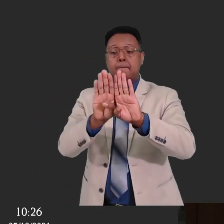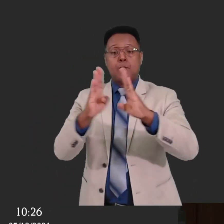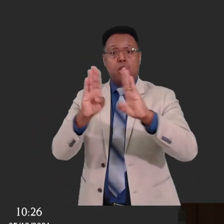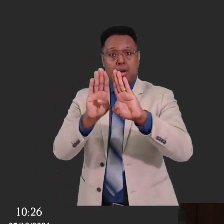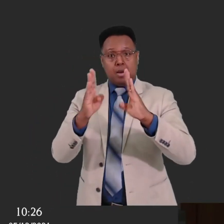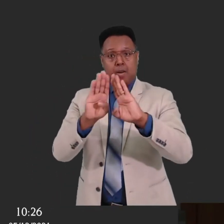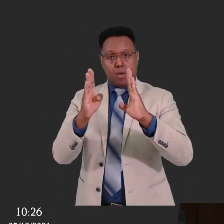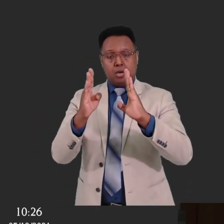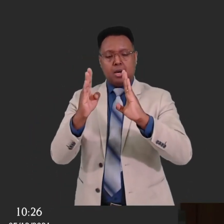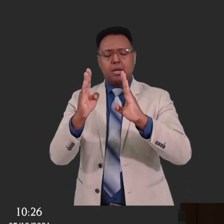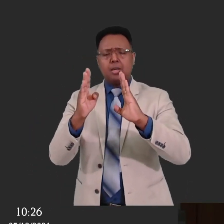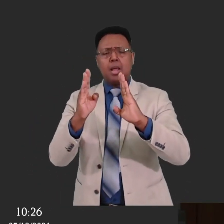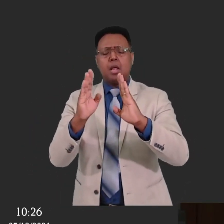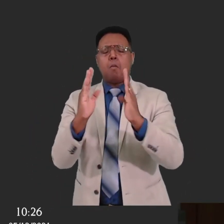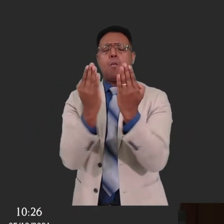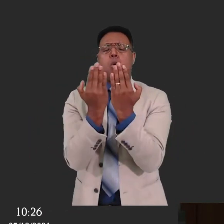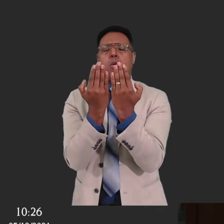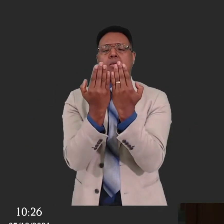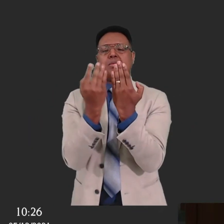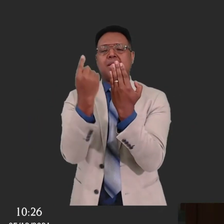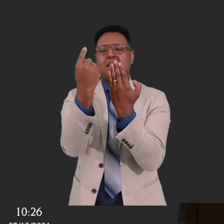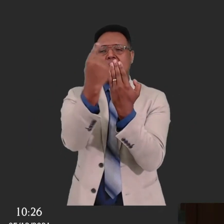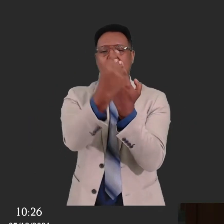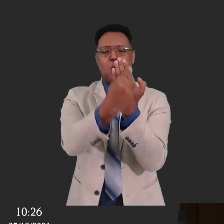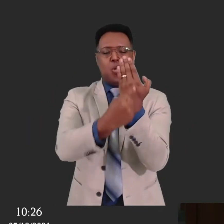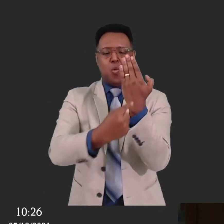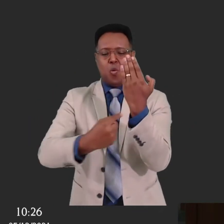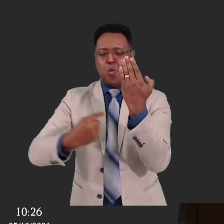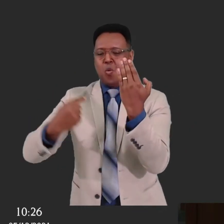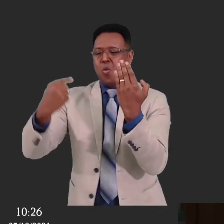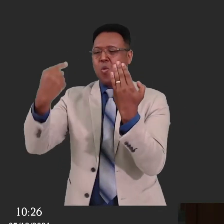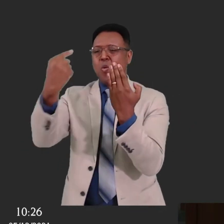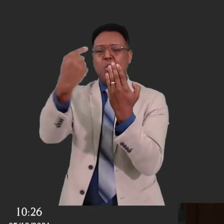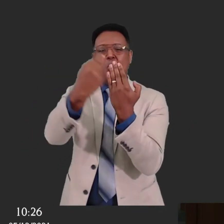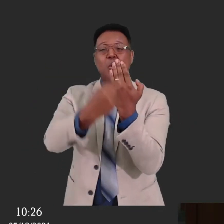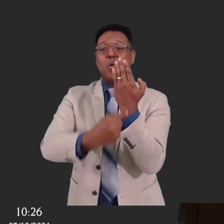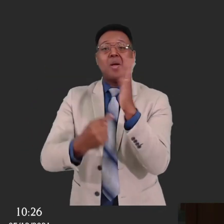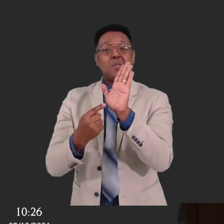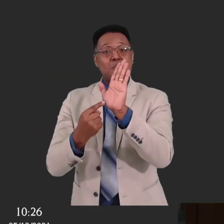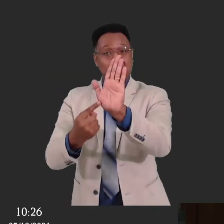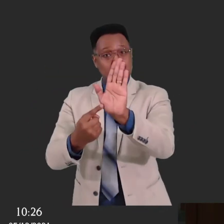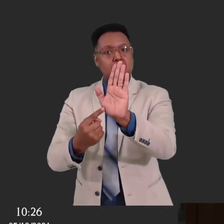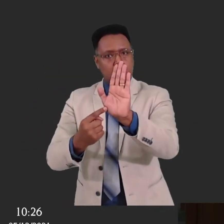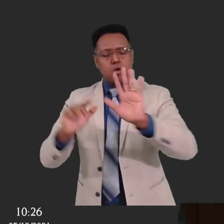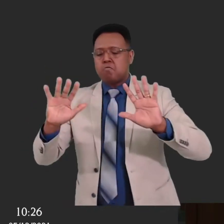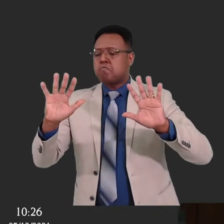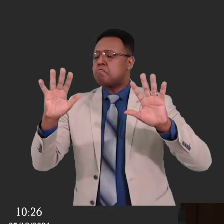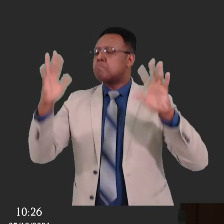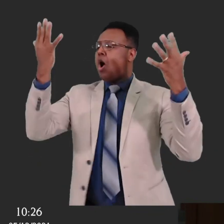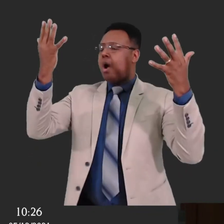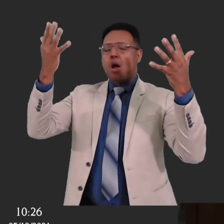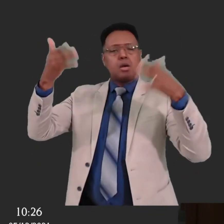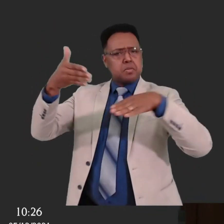coroa, enfim, mostrando participação das alegrias natalinas, também não